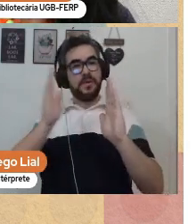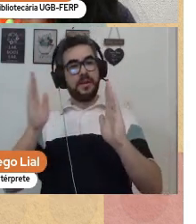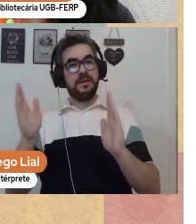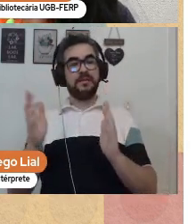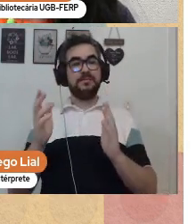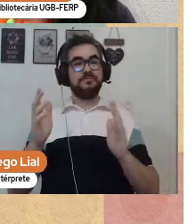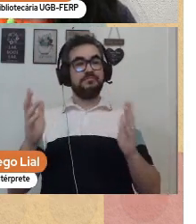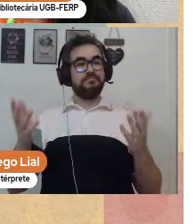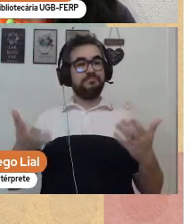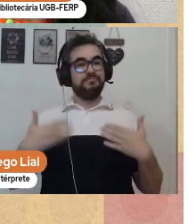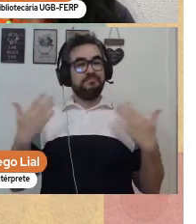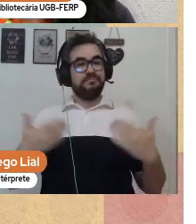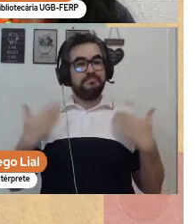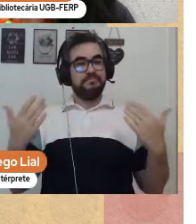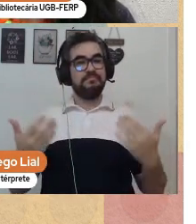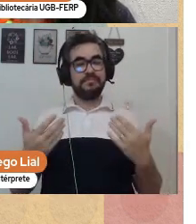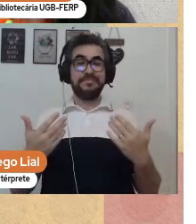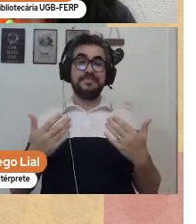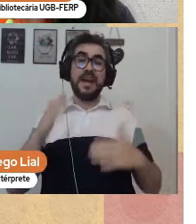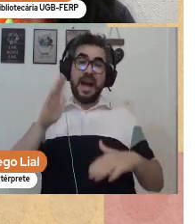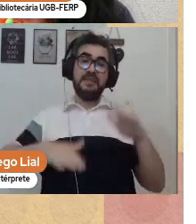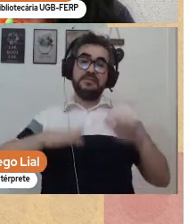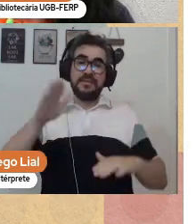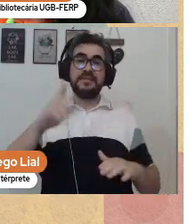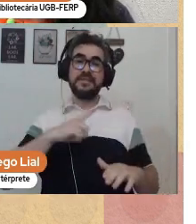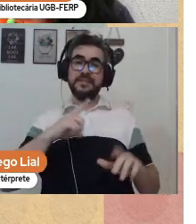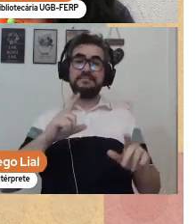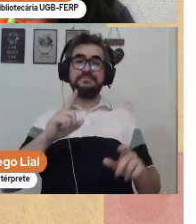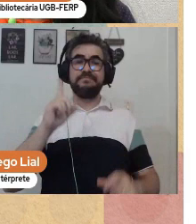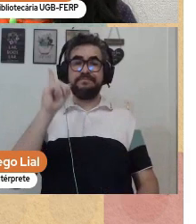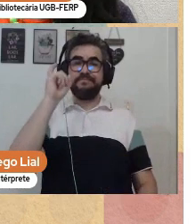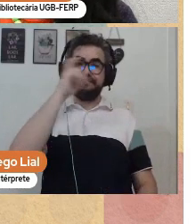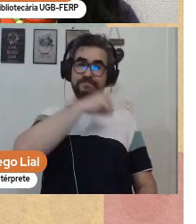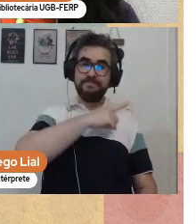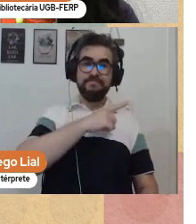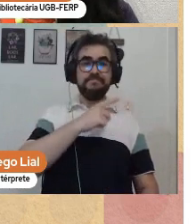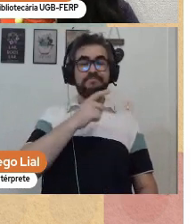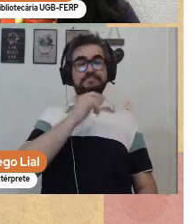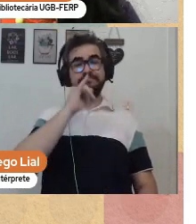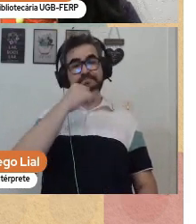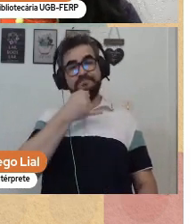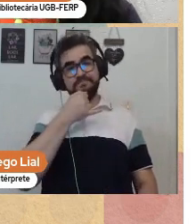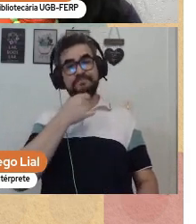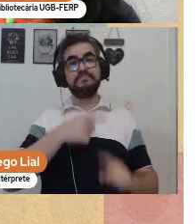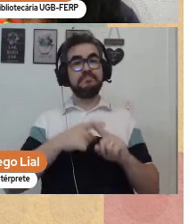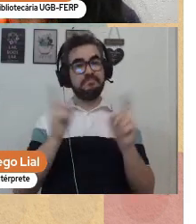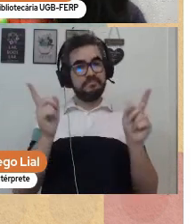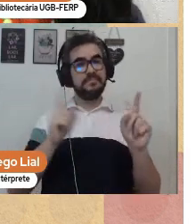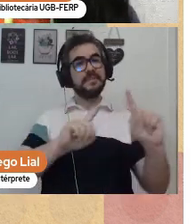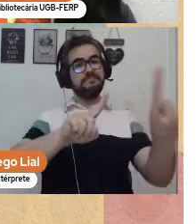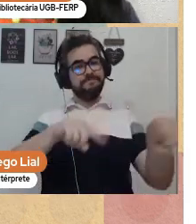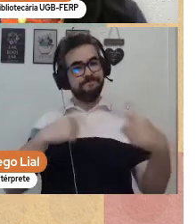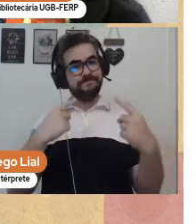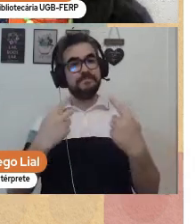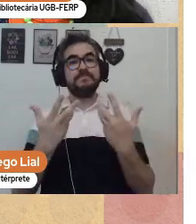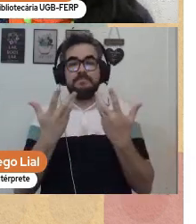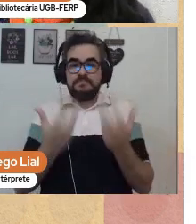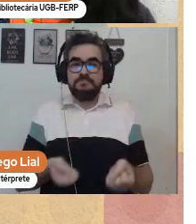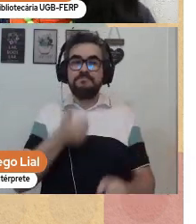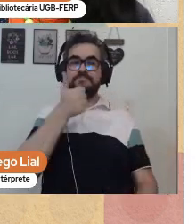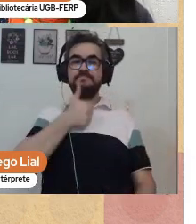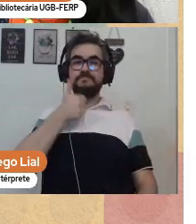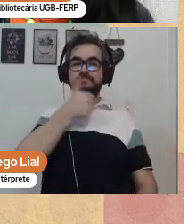resistência, então aceitamos os desafios para poder termos nossas conquistas. Eu peço licença, para antes